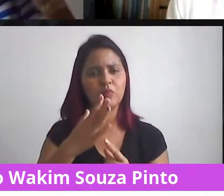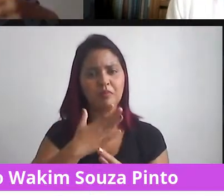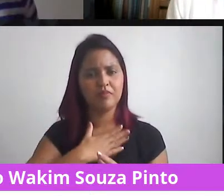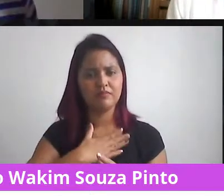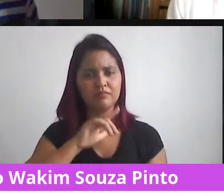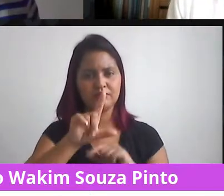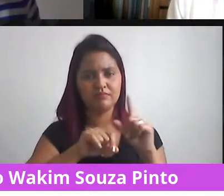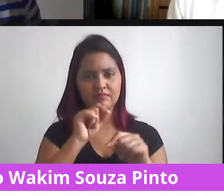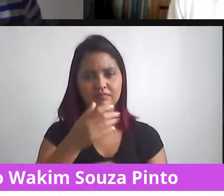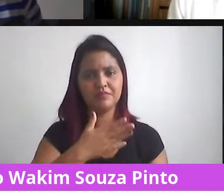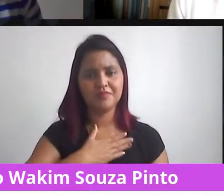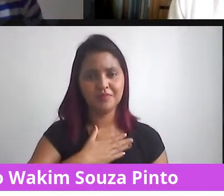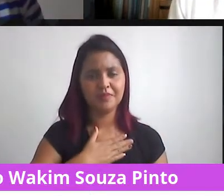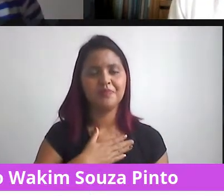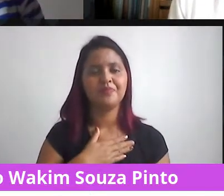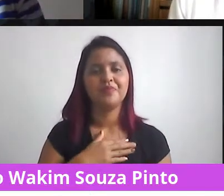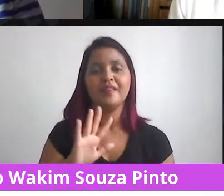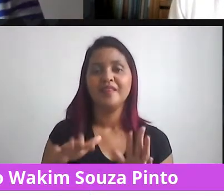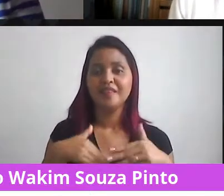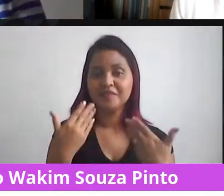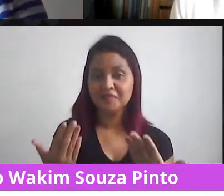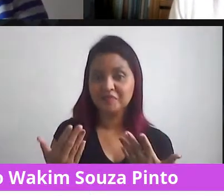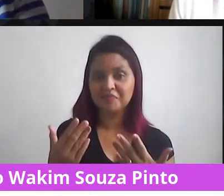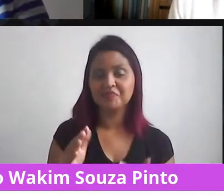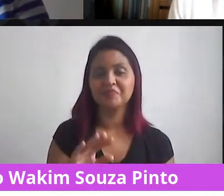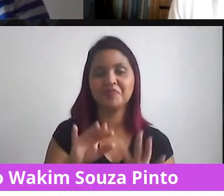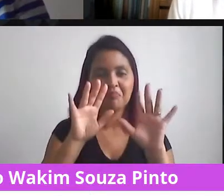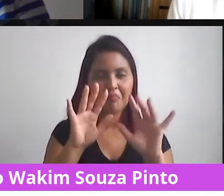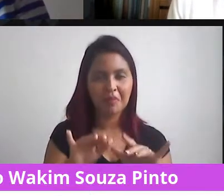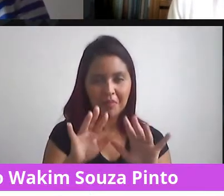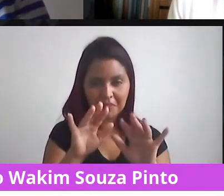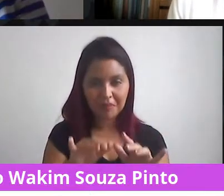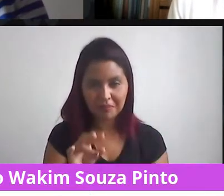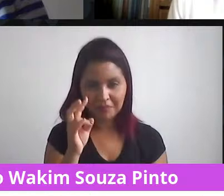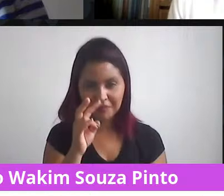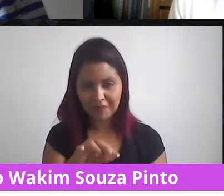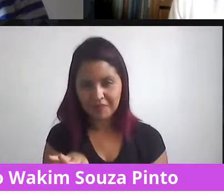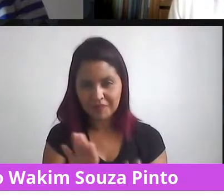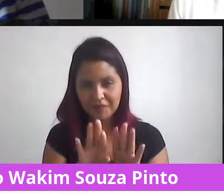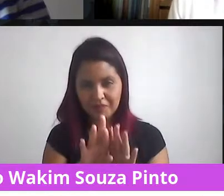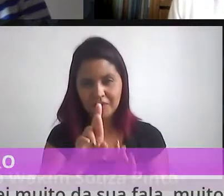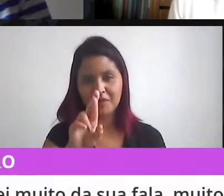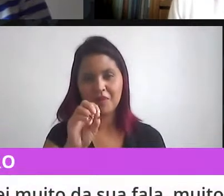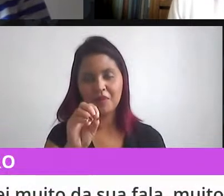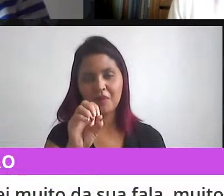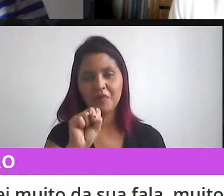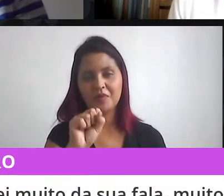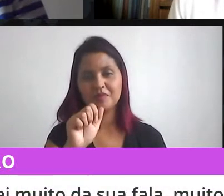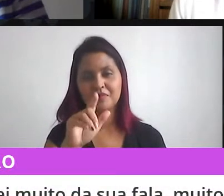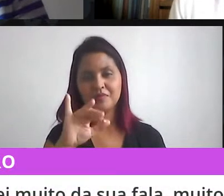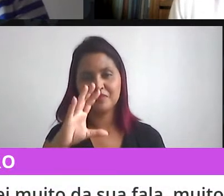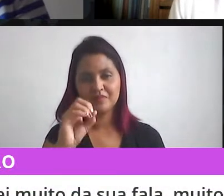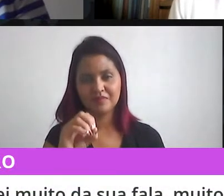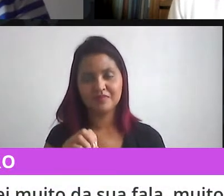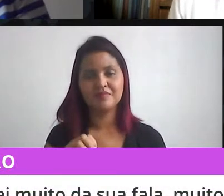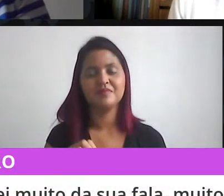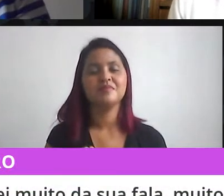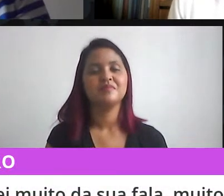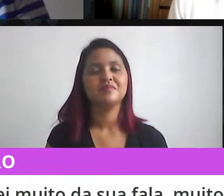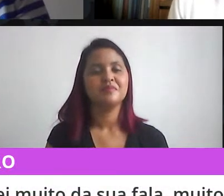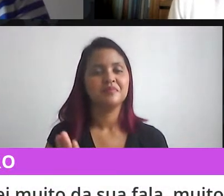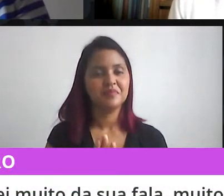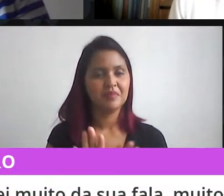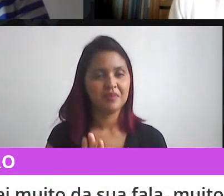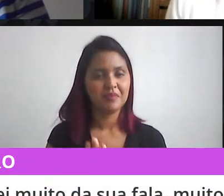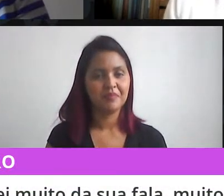uma consideração. Novos desafios, Rosalice, e muitos outros, né? Além de todos que a gente já tem até aqui. Obrigada também.